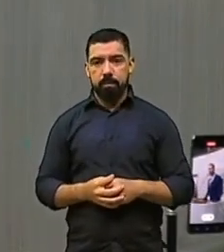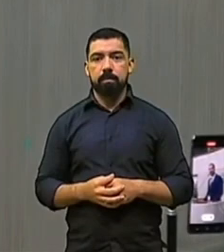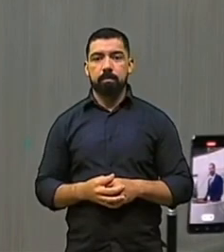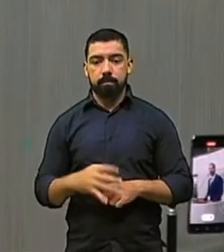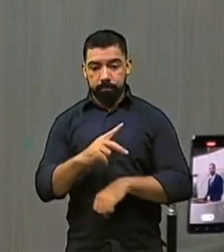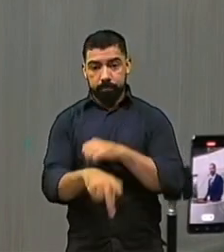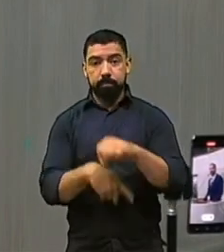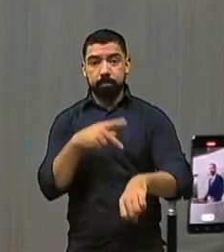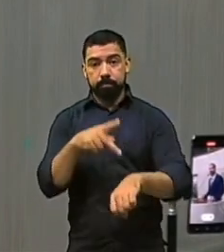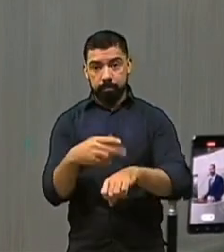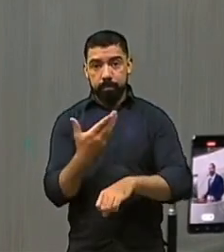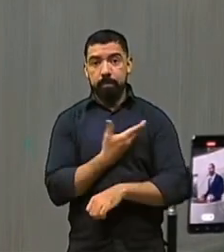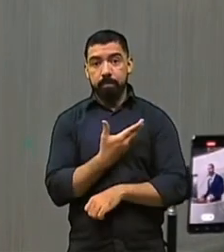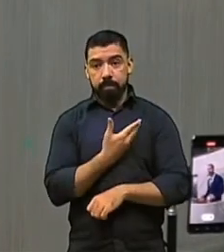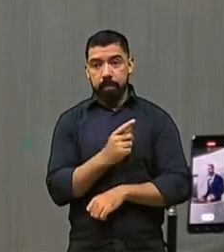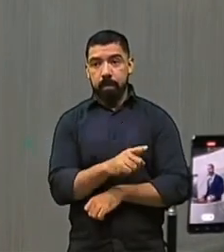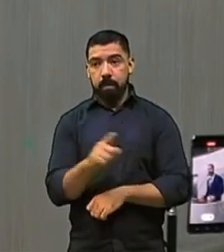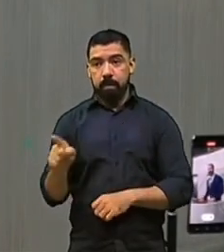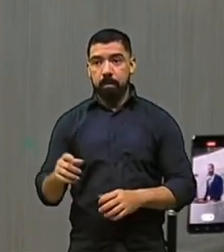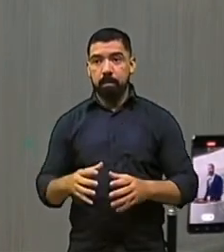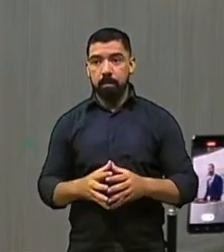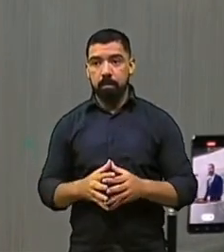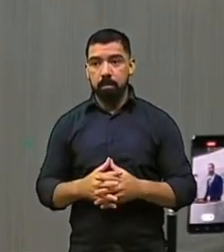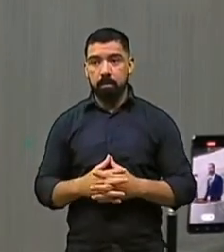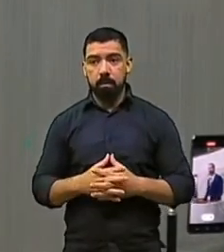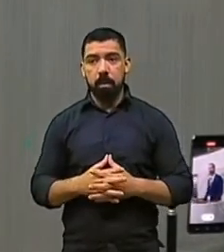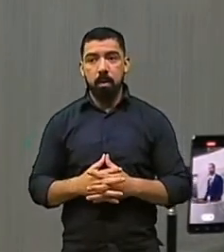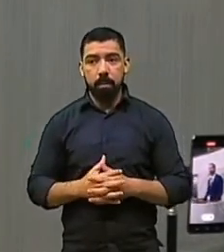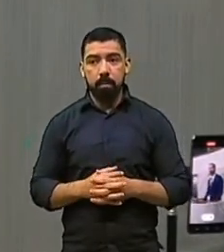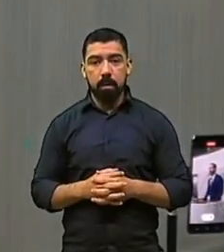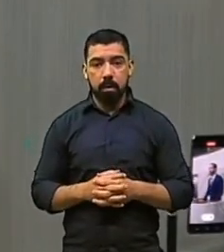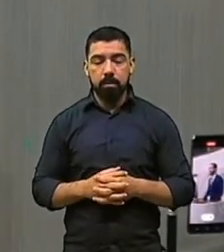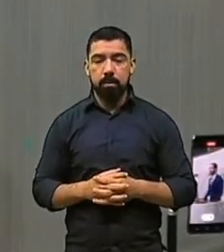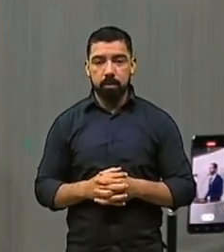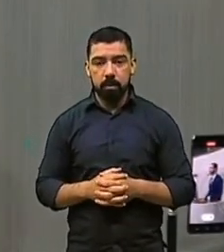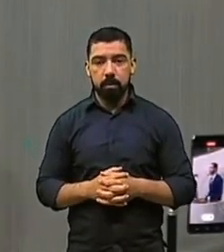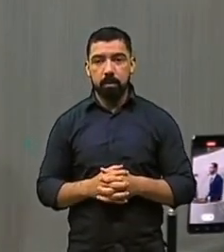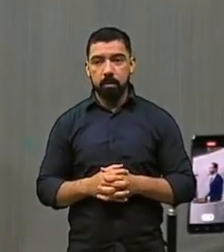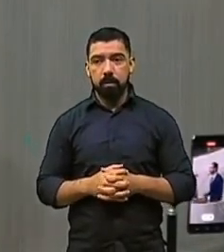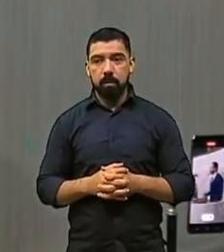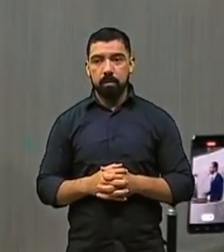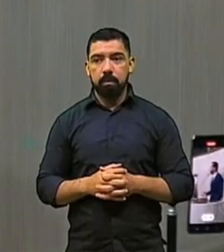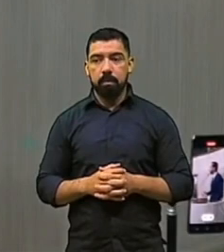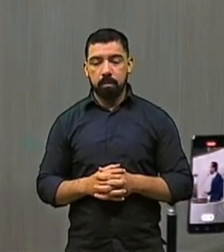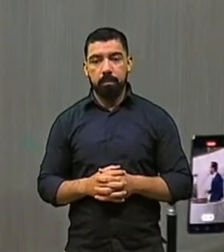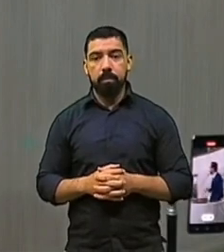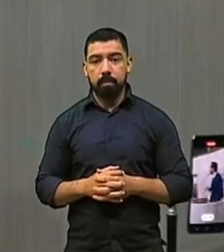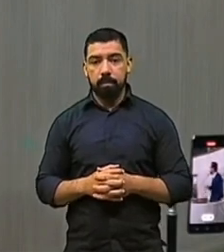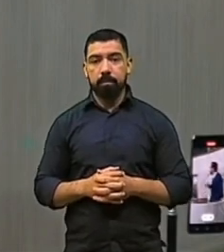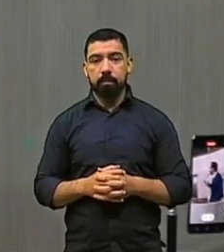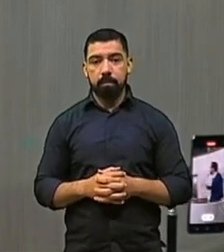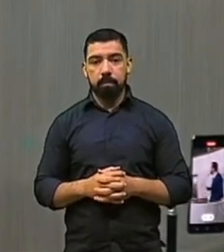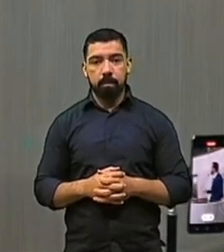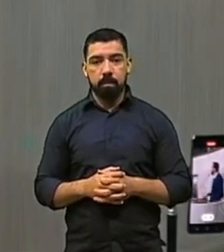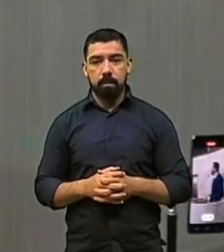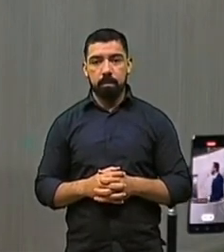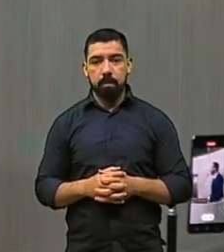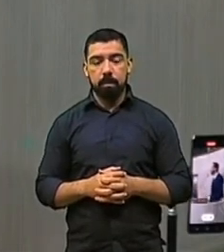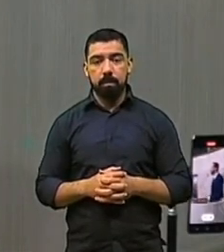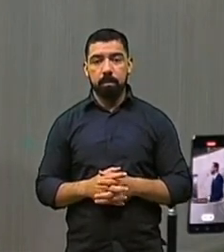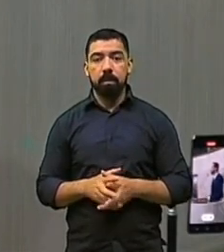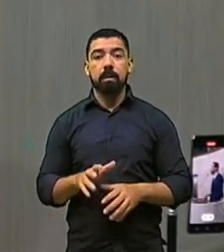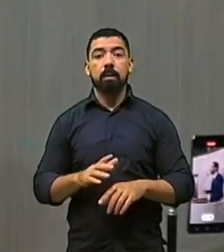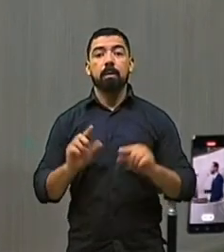colegas, o país é um país em desenvolvimento, é um país economicamente que precisa de muito